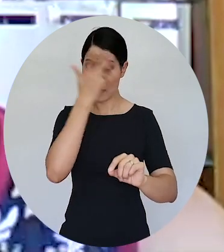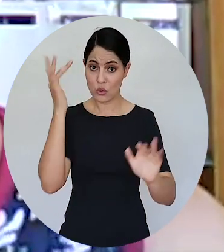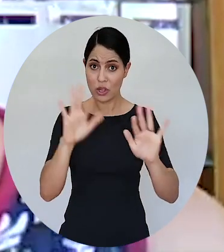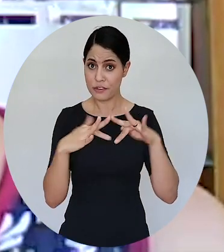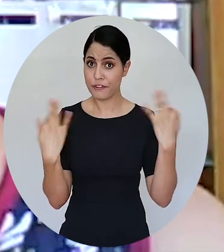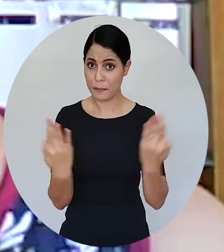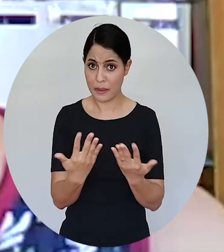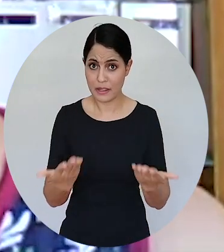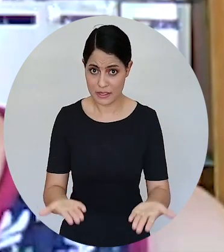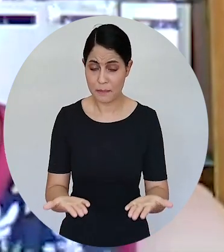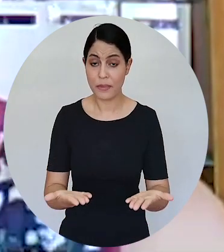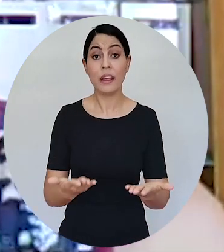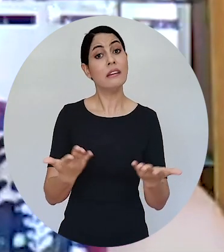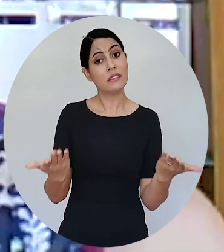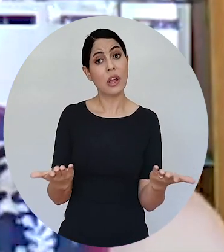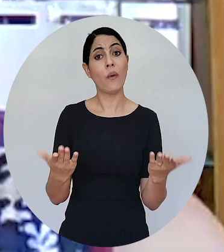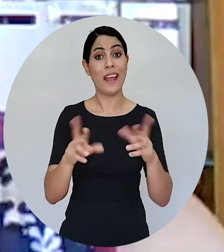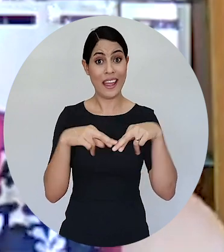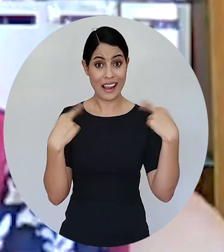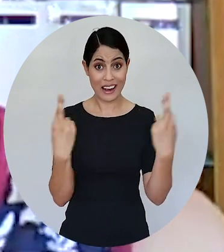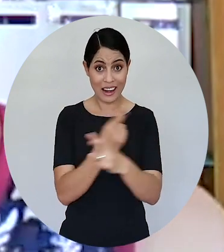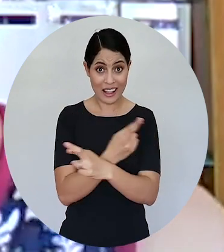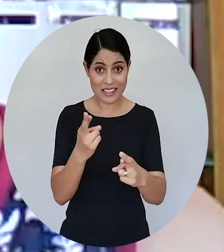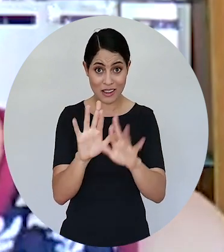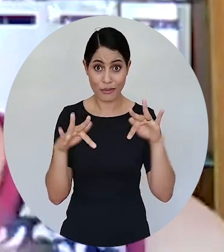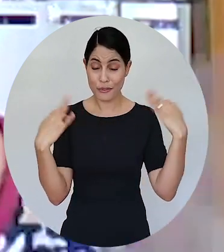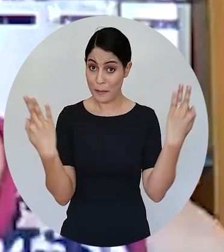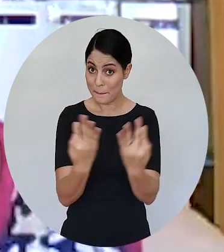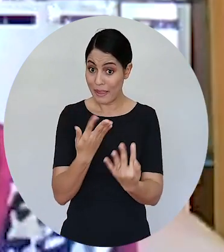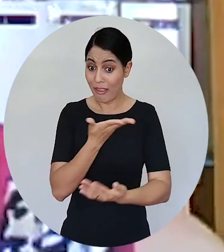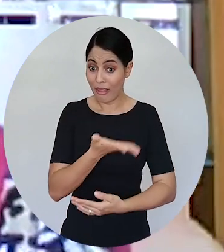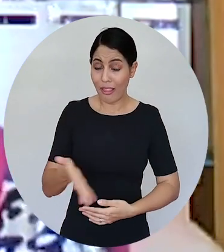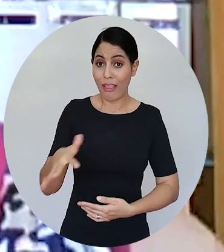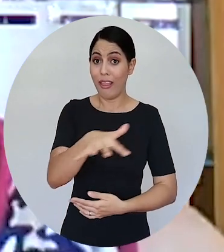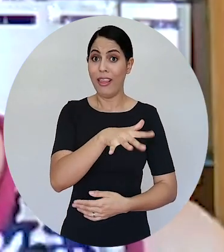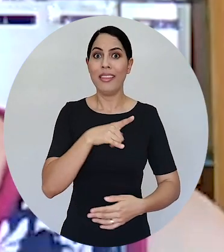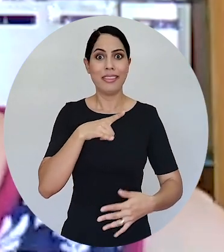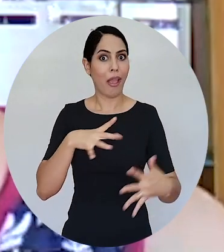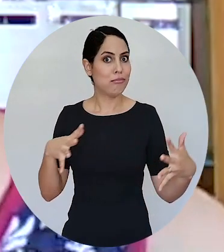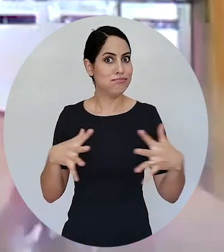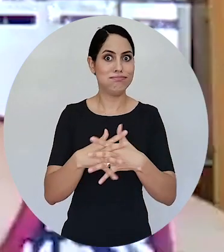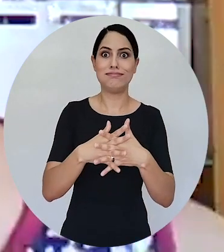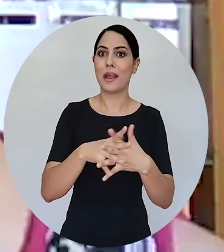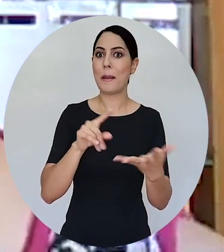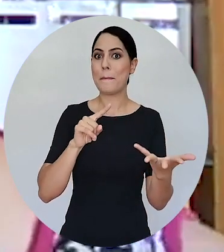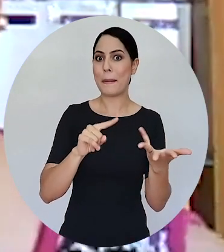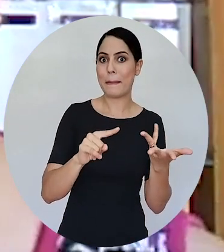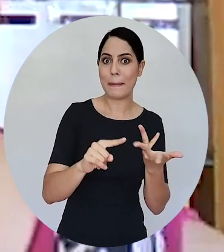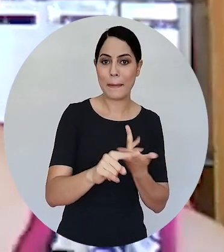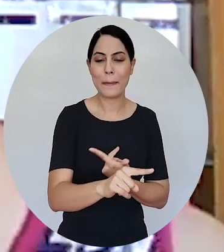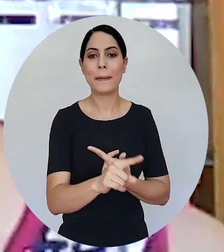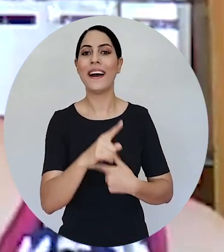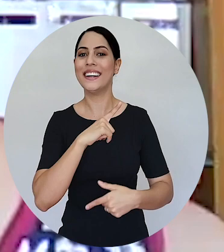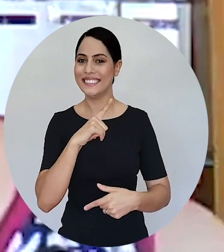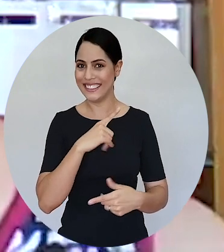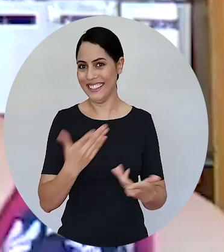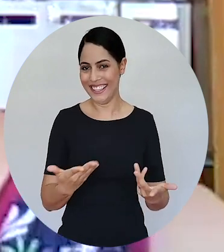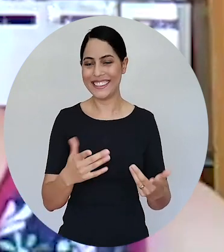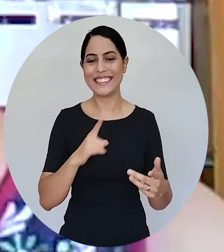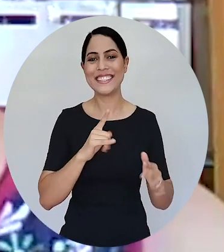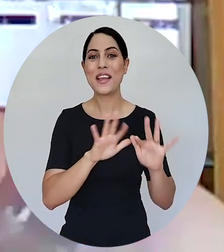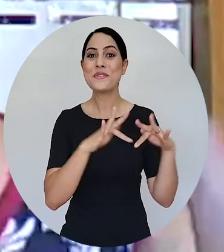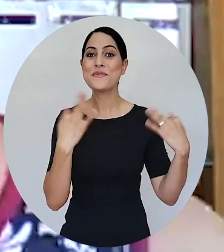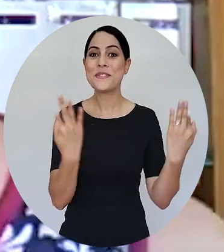parentes. E as relações entre parentes, a gente sabe, elas têm tantos estereótipos, né? A gente pode cantar música para lembrar o que é